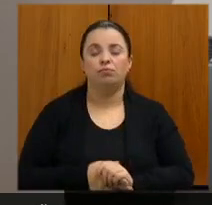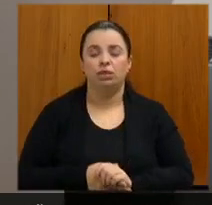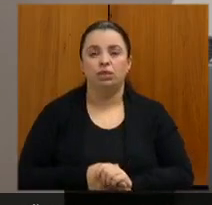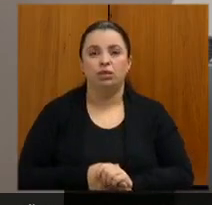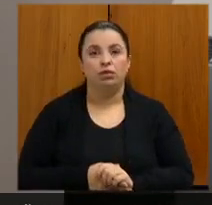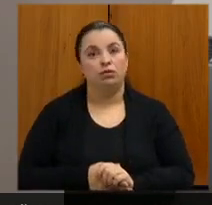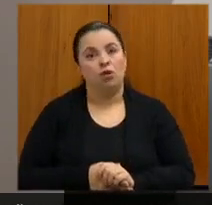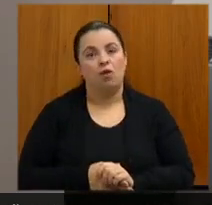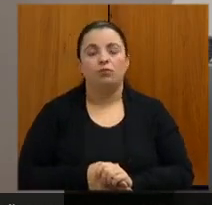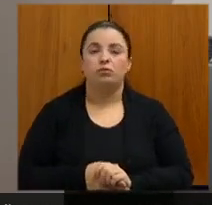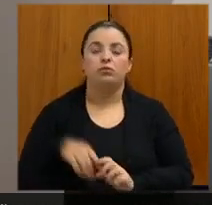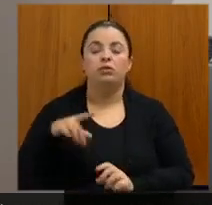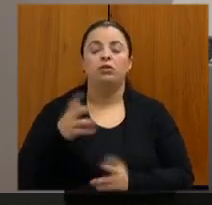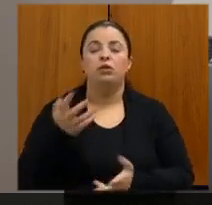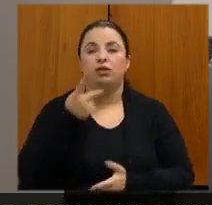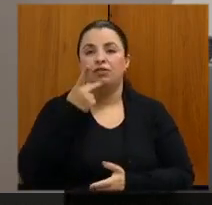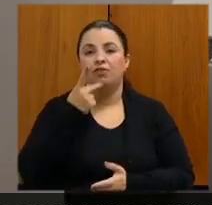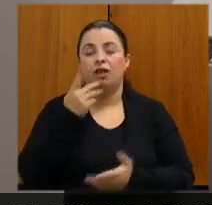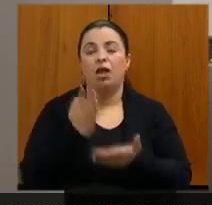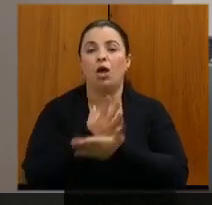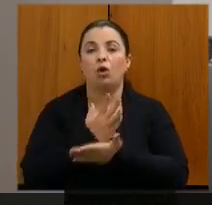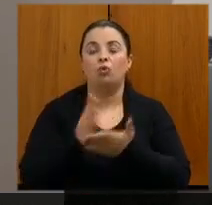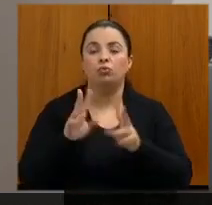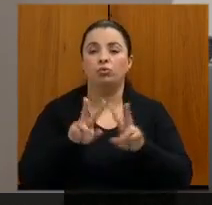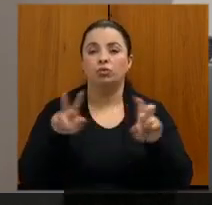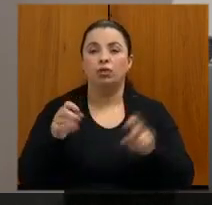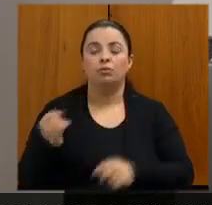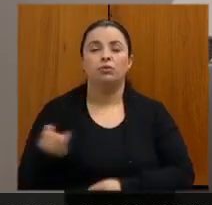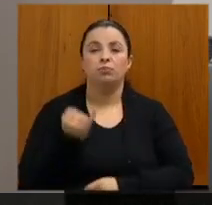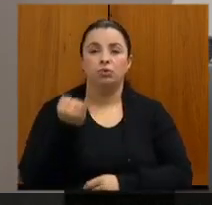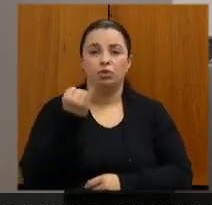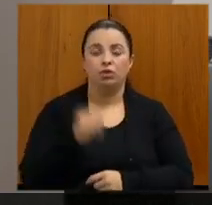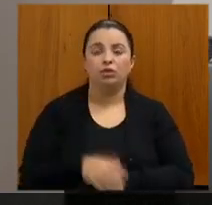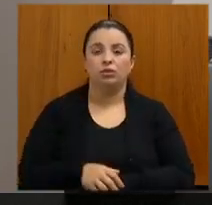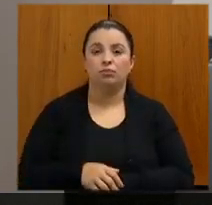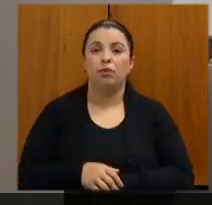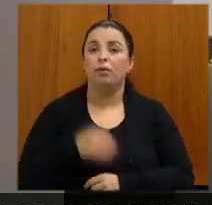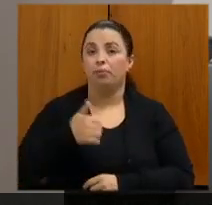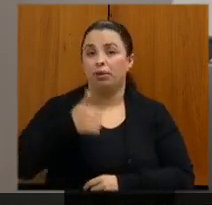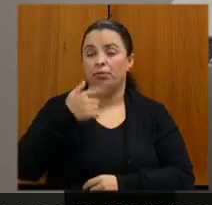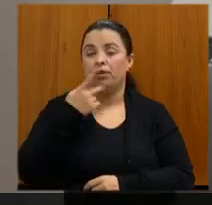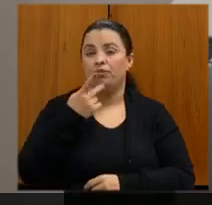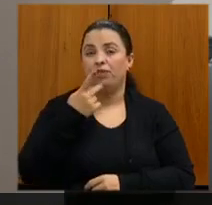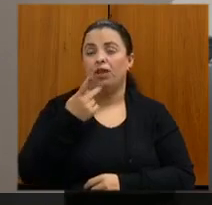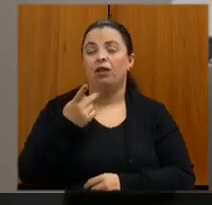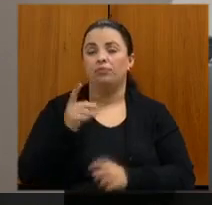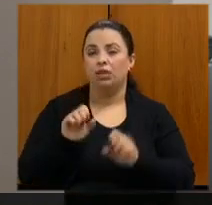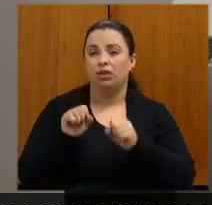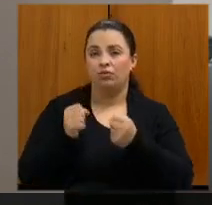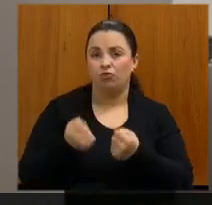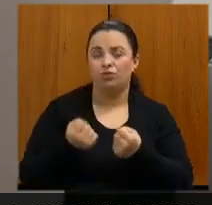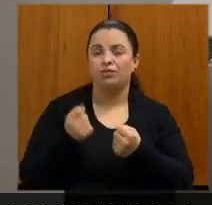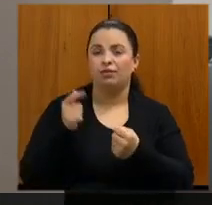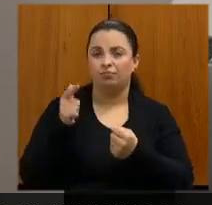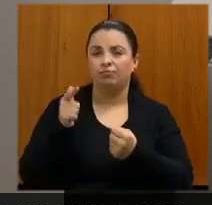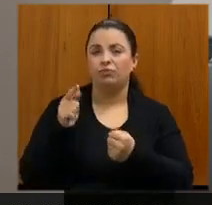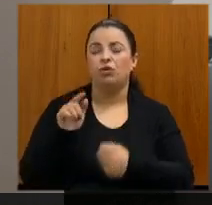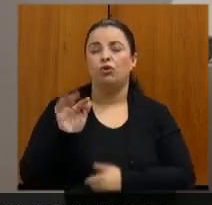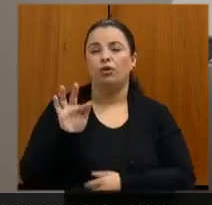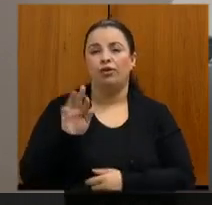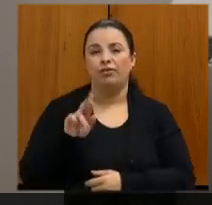importantes primeiro se destacar o que o frei gilvander disse a